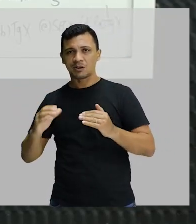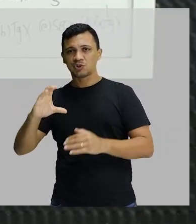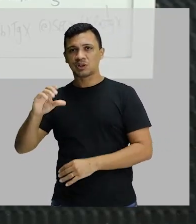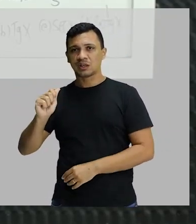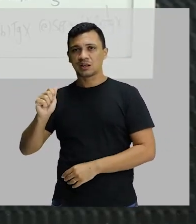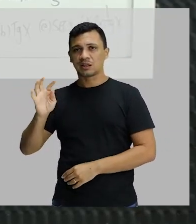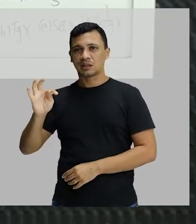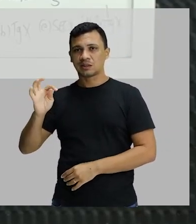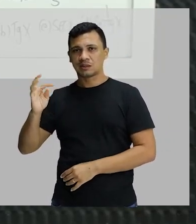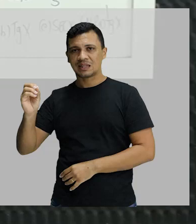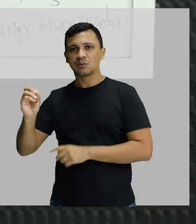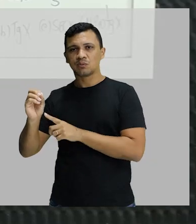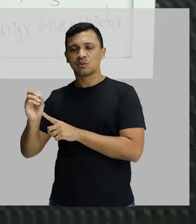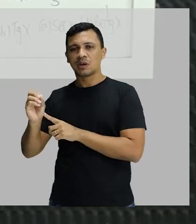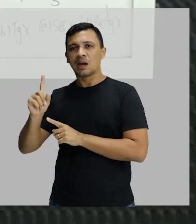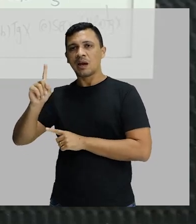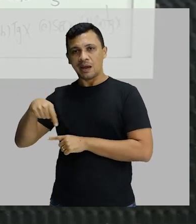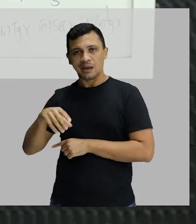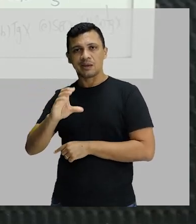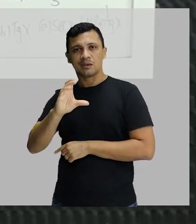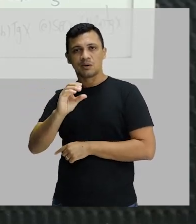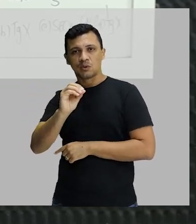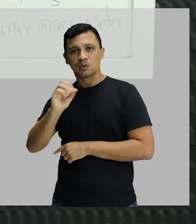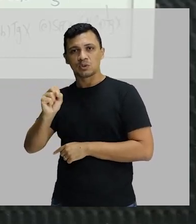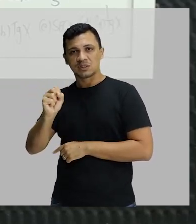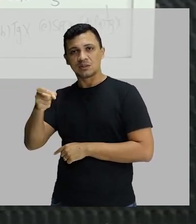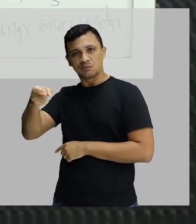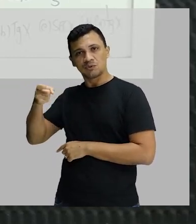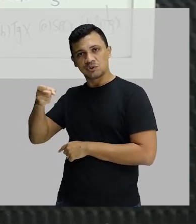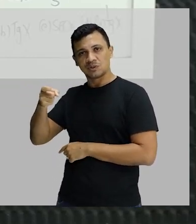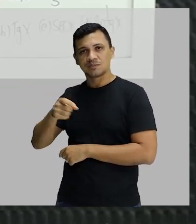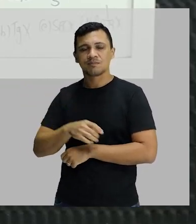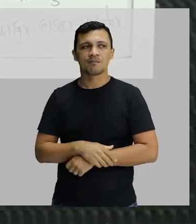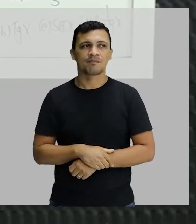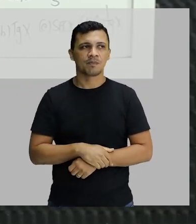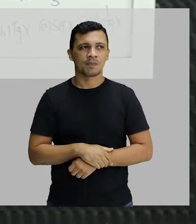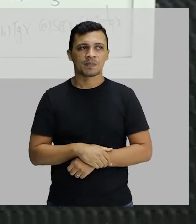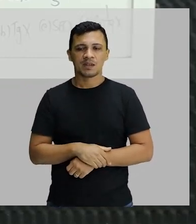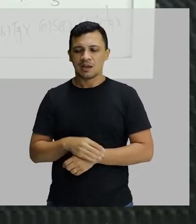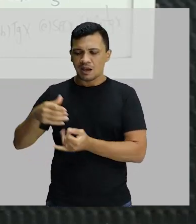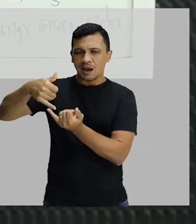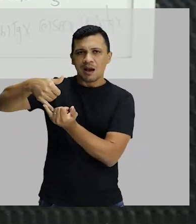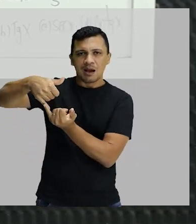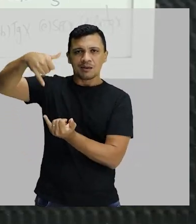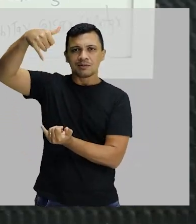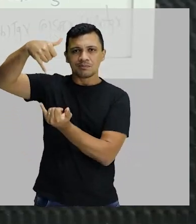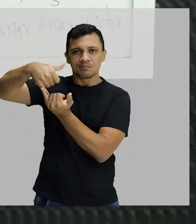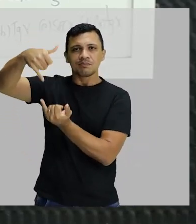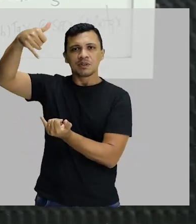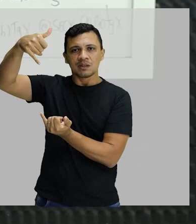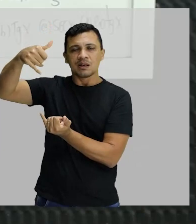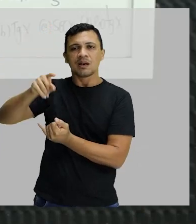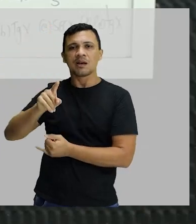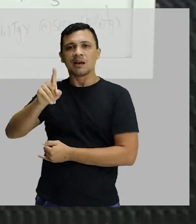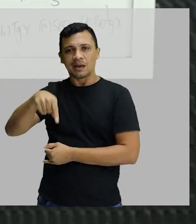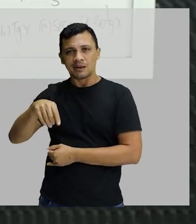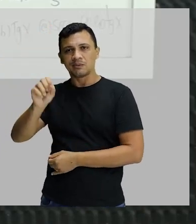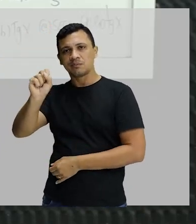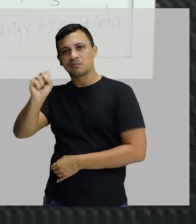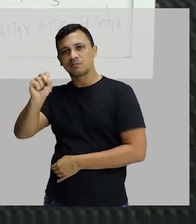de x. Tá? Aqui é o ângulo x. Esse outro cateto aqui, ele vale